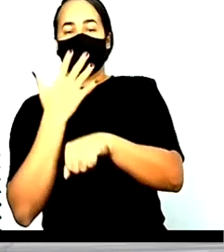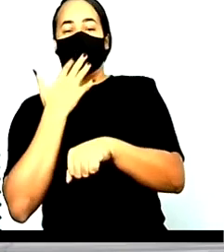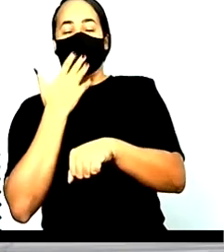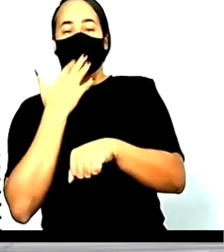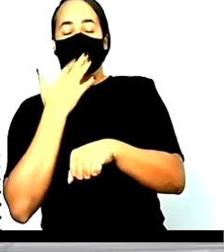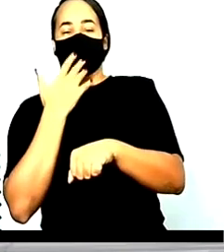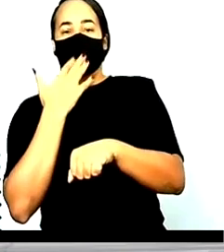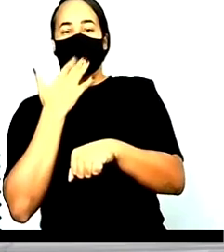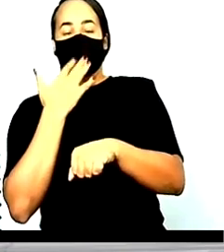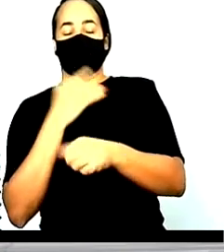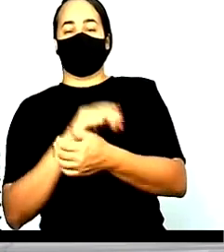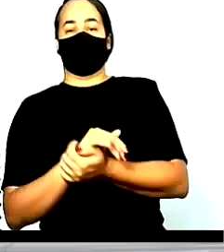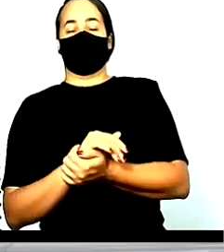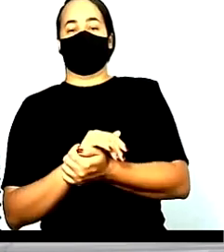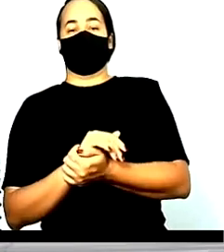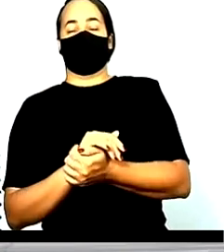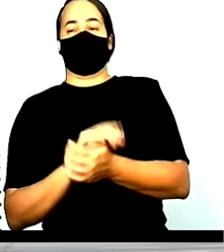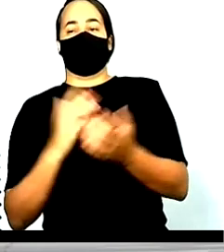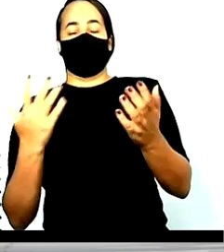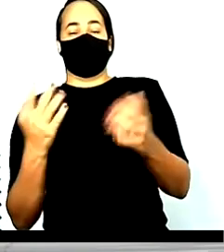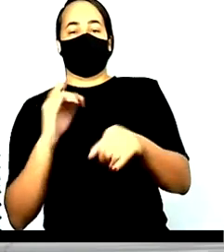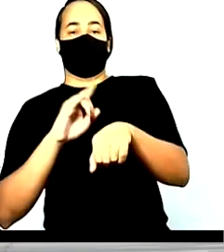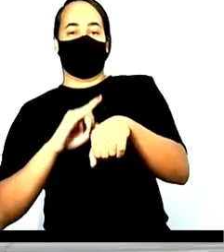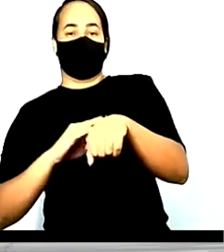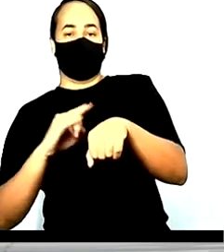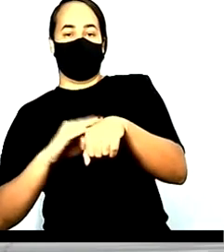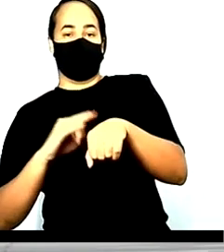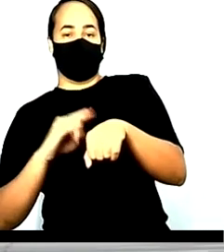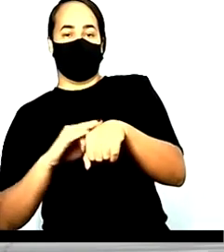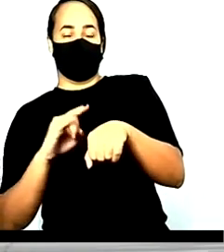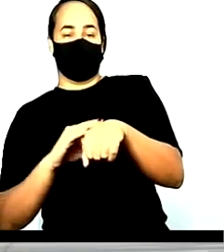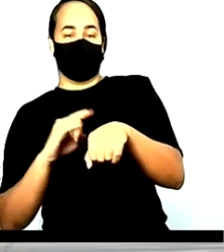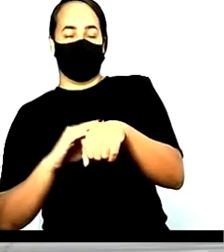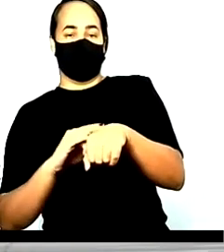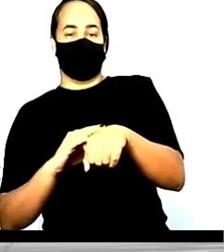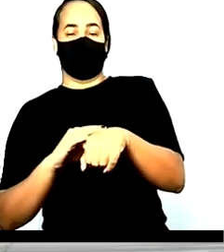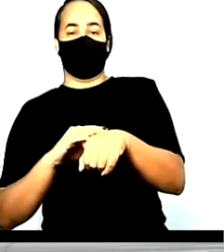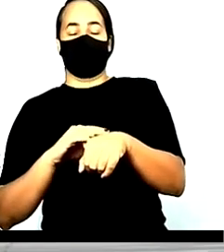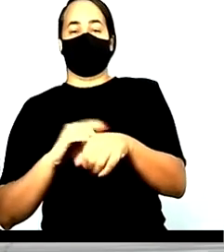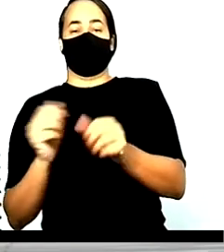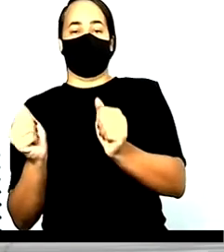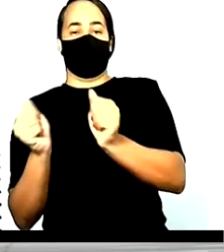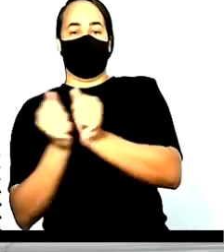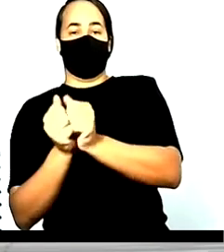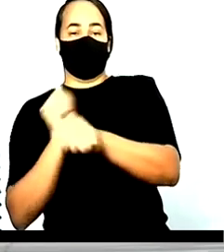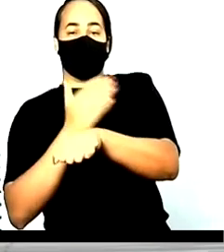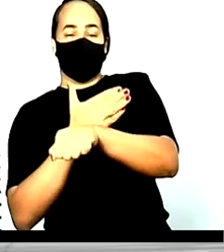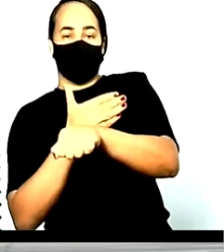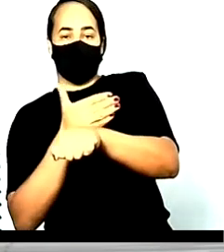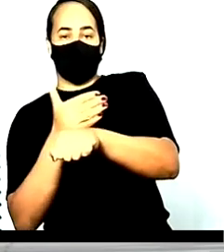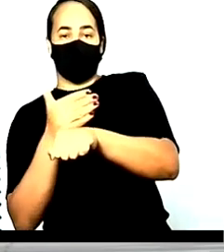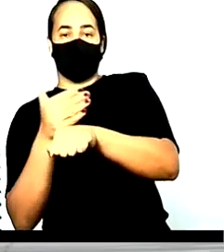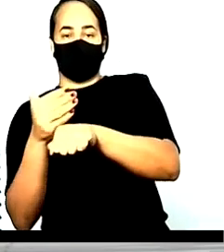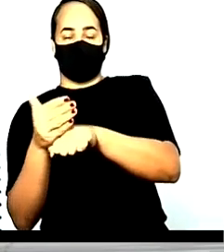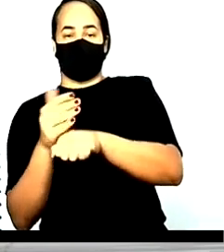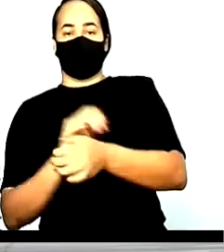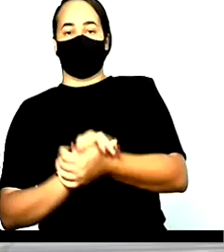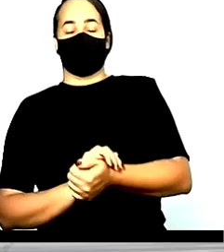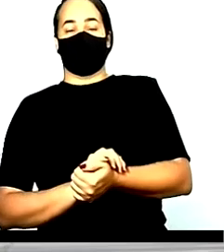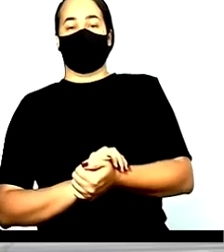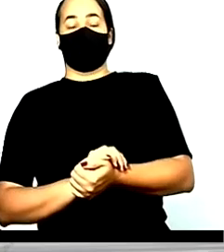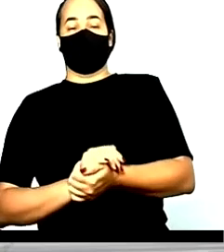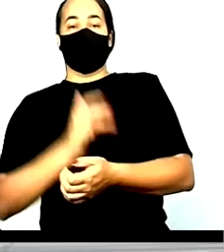e proteger os espermatozoides, além de ajudar no movimento até a uretra, ou seja, esse líquido vai facilitar a